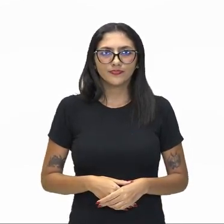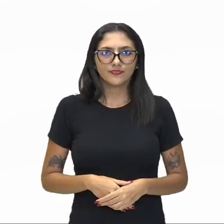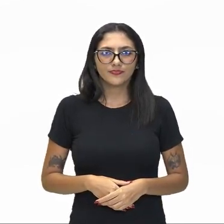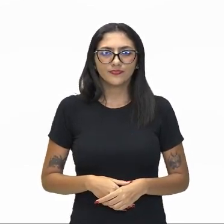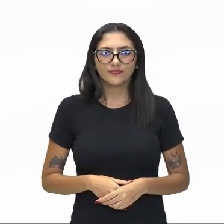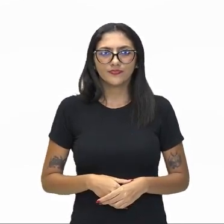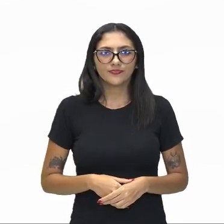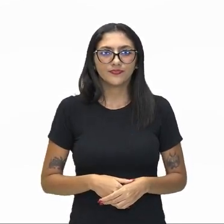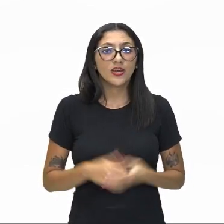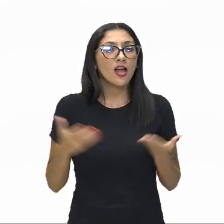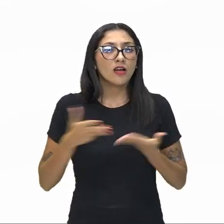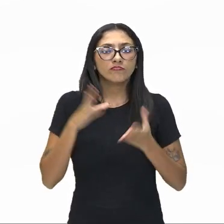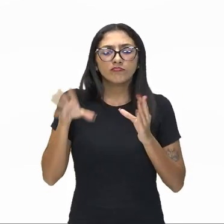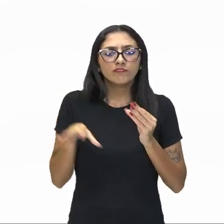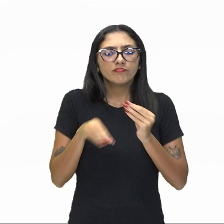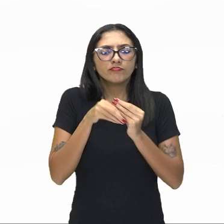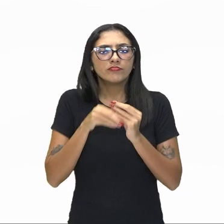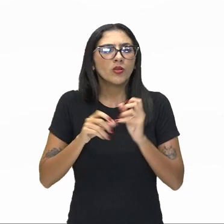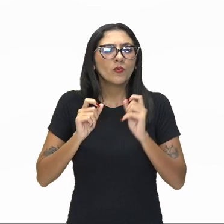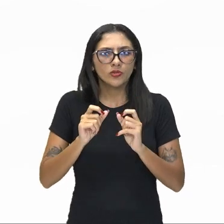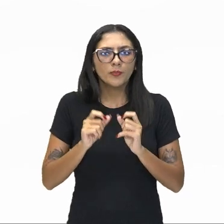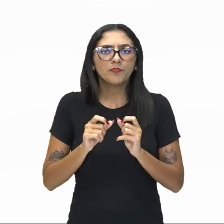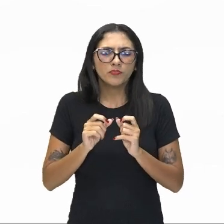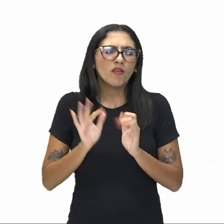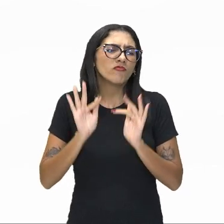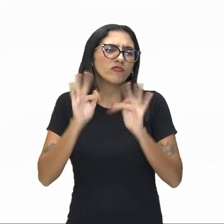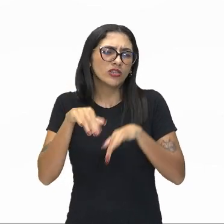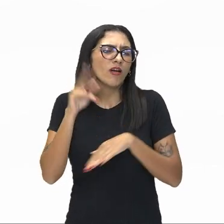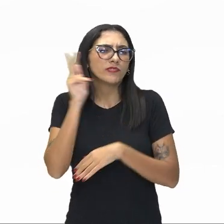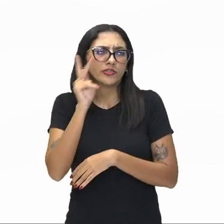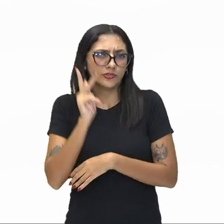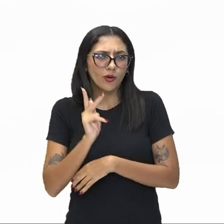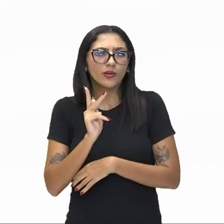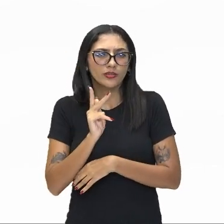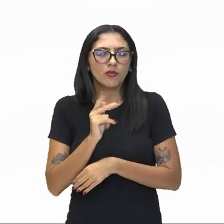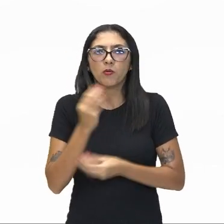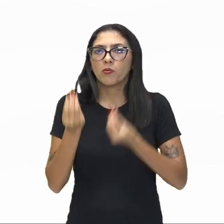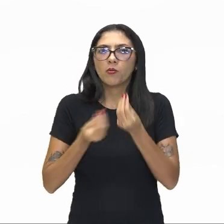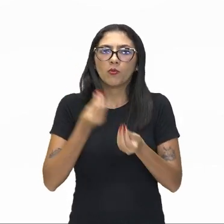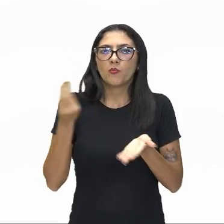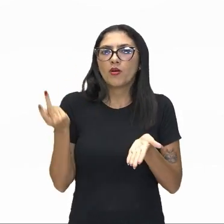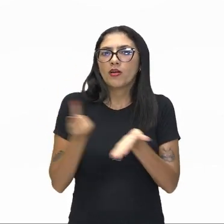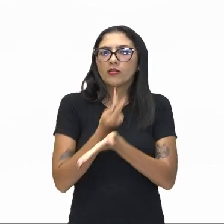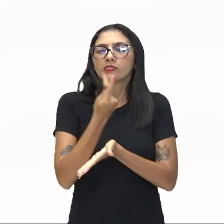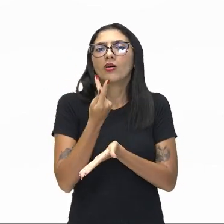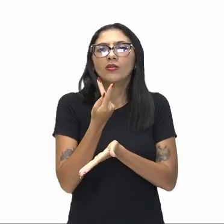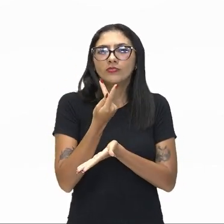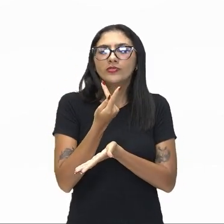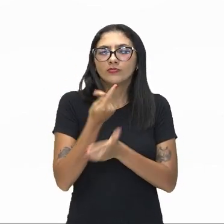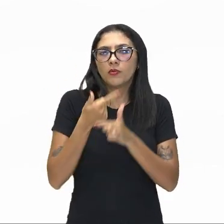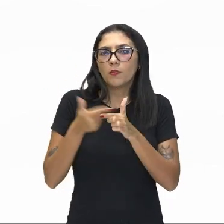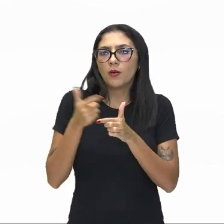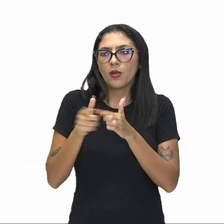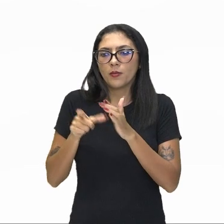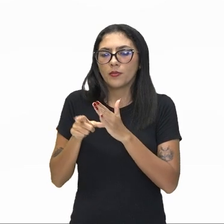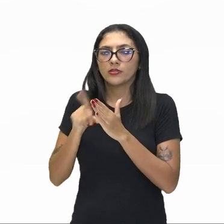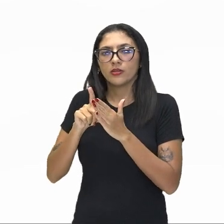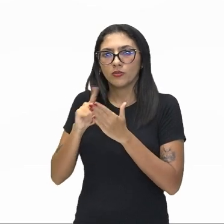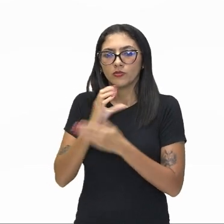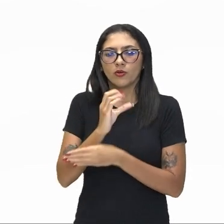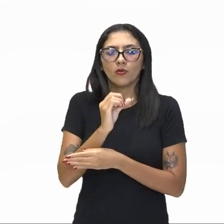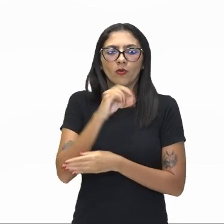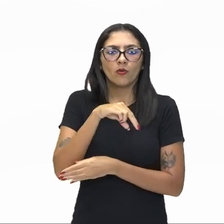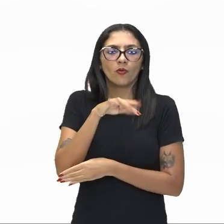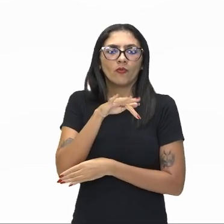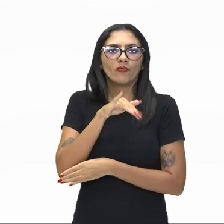O desfecho, ele trata-se da situação final, ou seja, a solução do conflito. Então, nós temos o conflito, aí